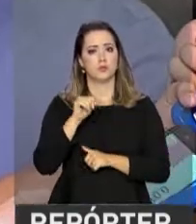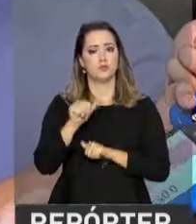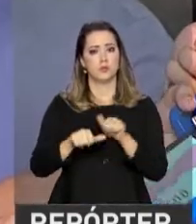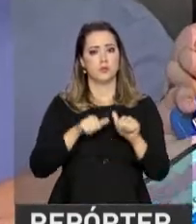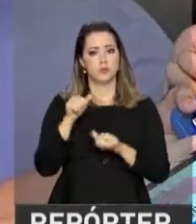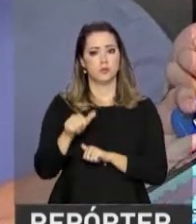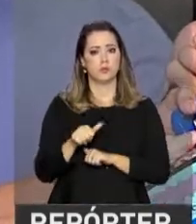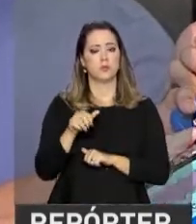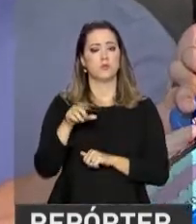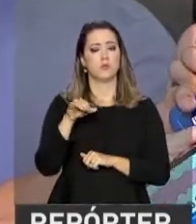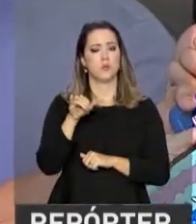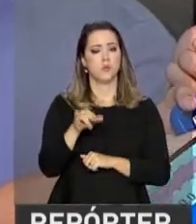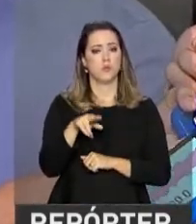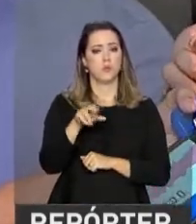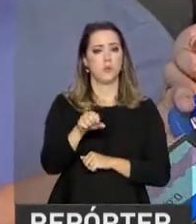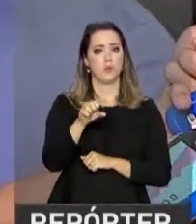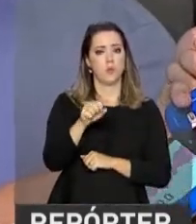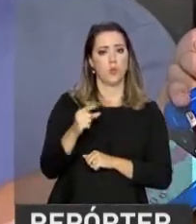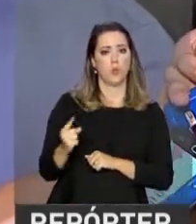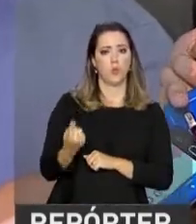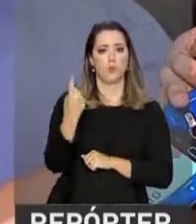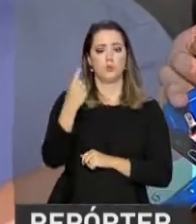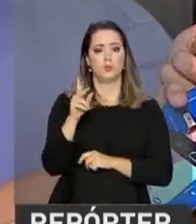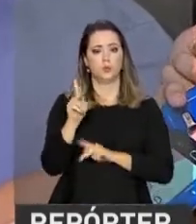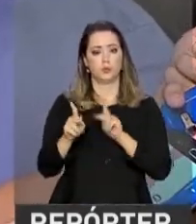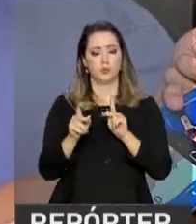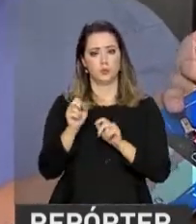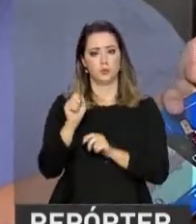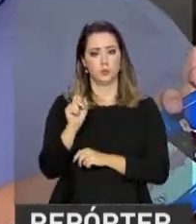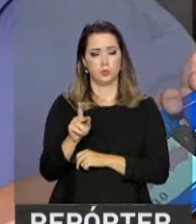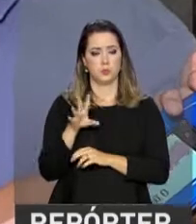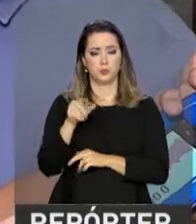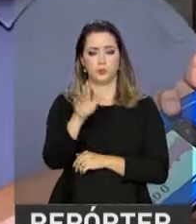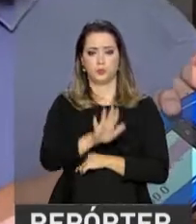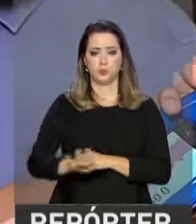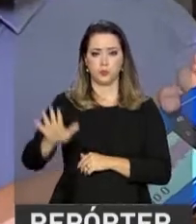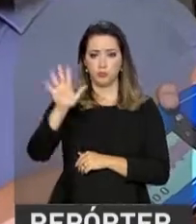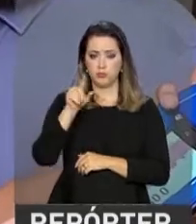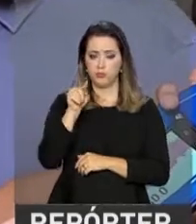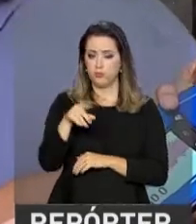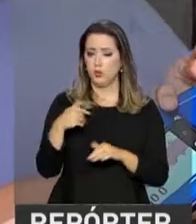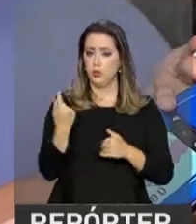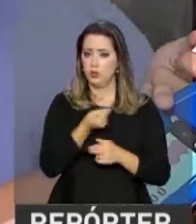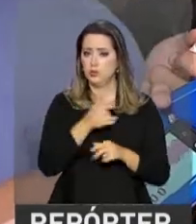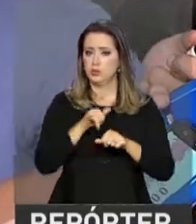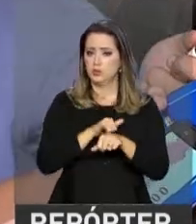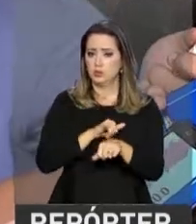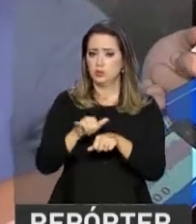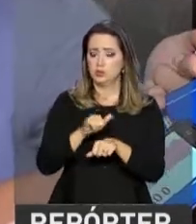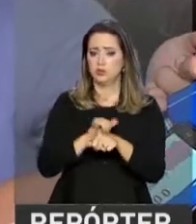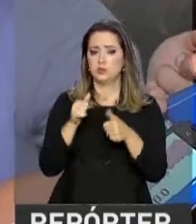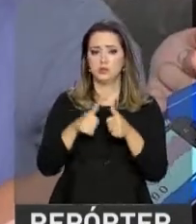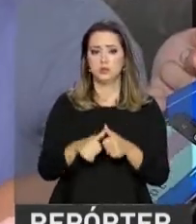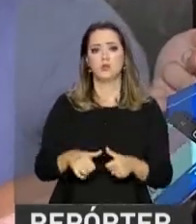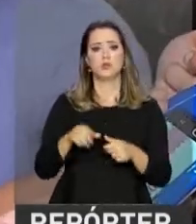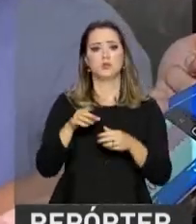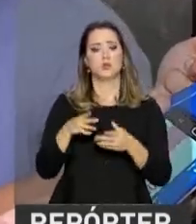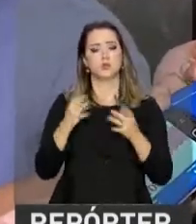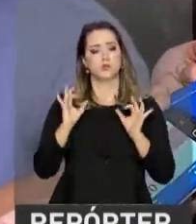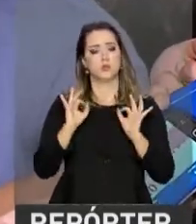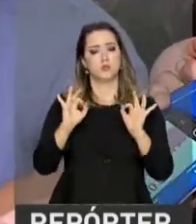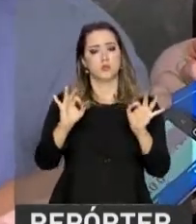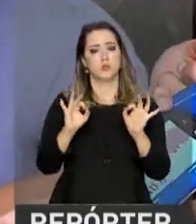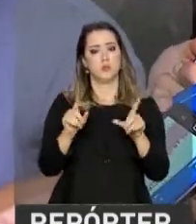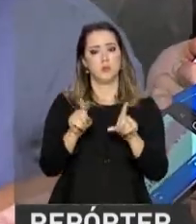de um regime único de Previdência para todos os brasileiros. Ou seja, a nossa estratégia ela está sendo extremamente